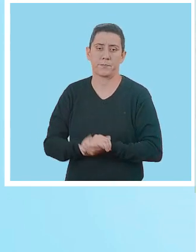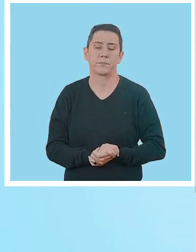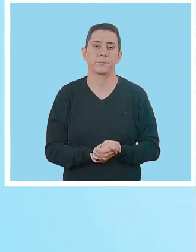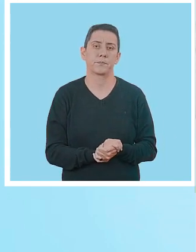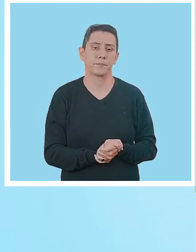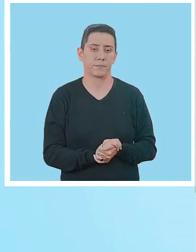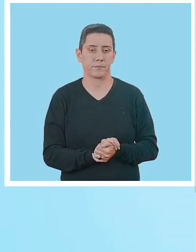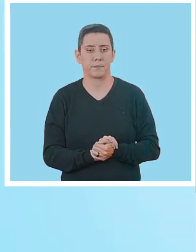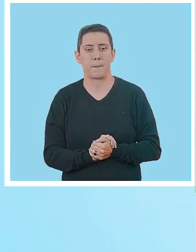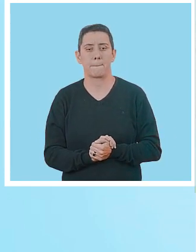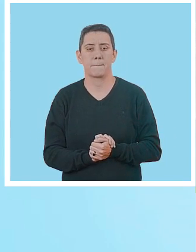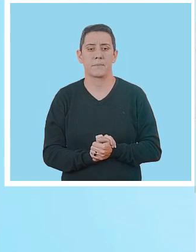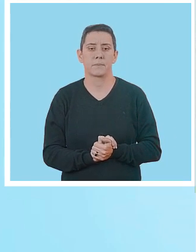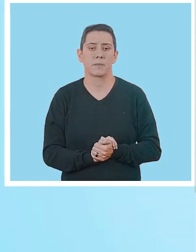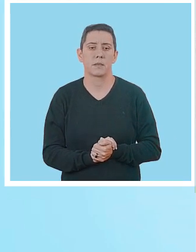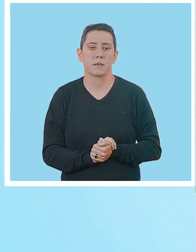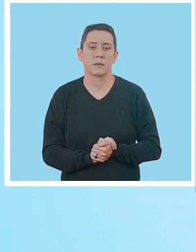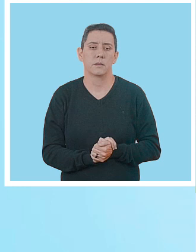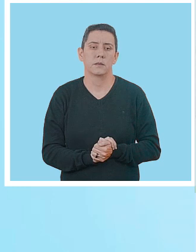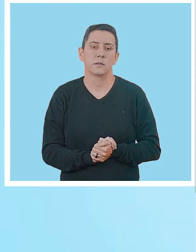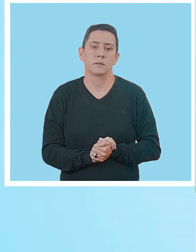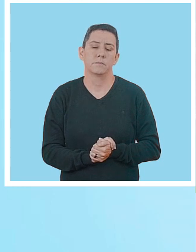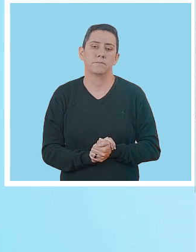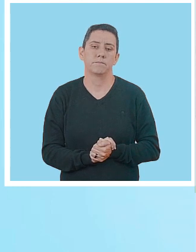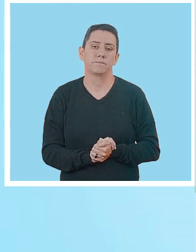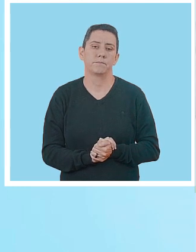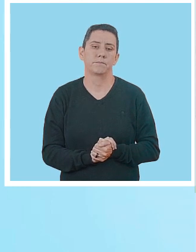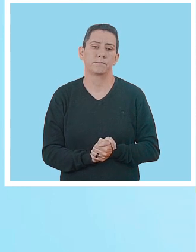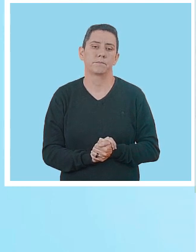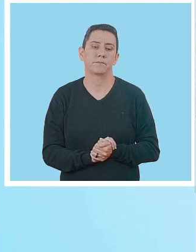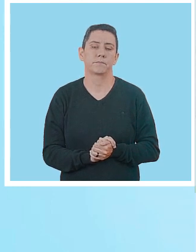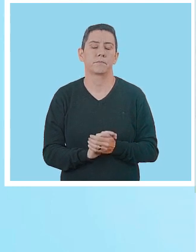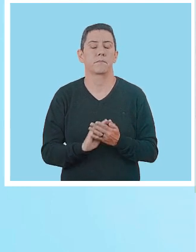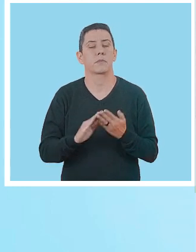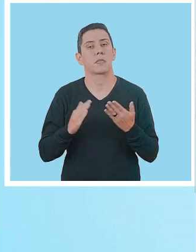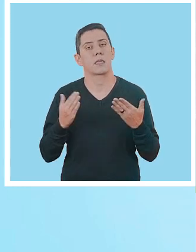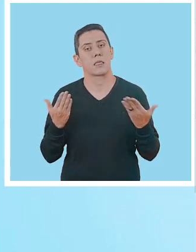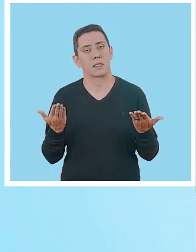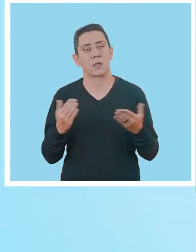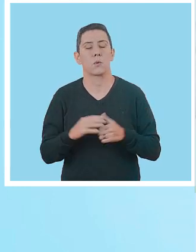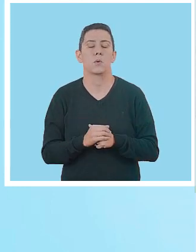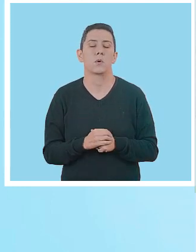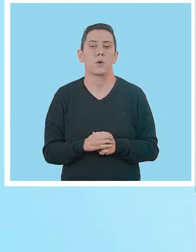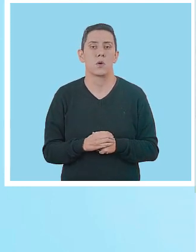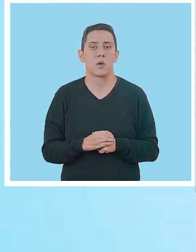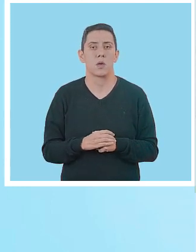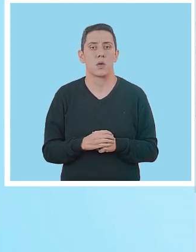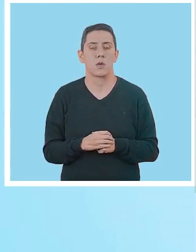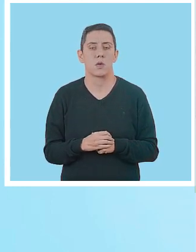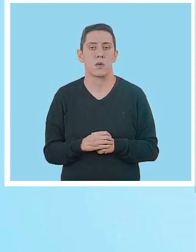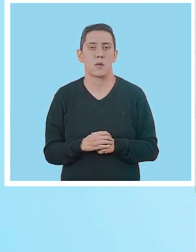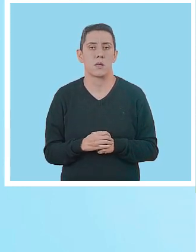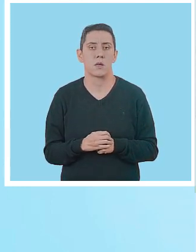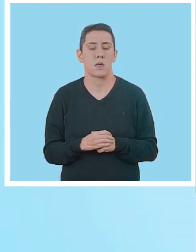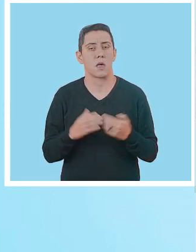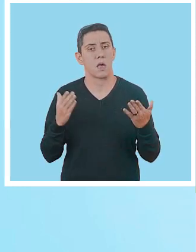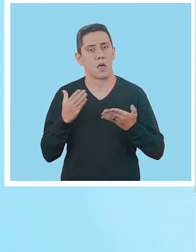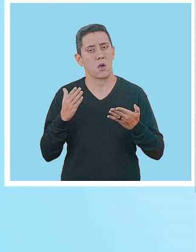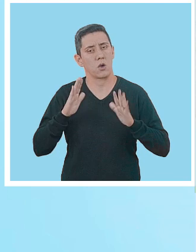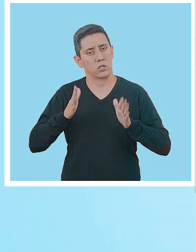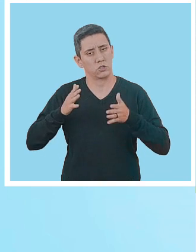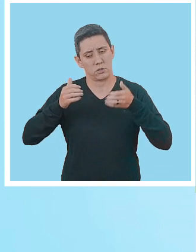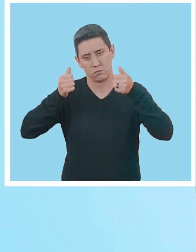o ok então já fazendo essa essa